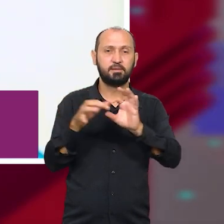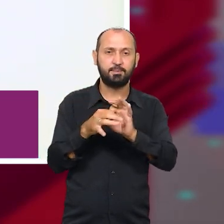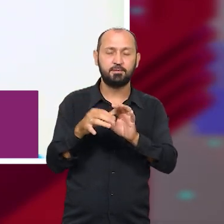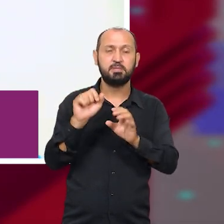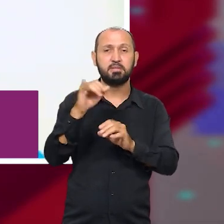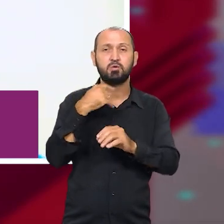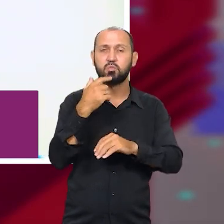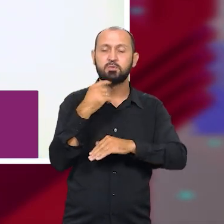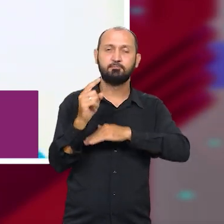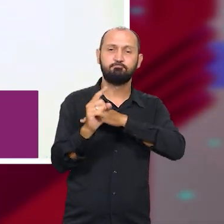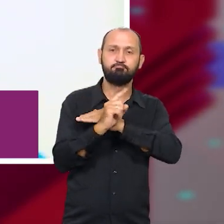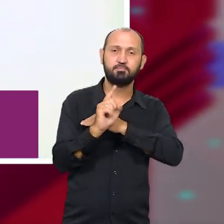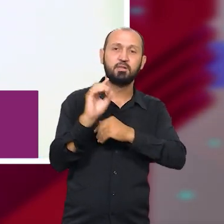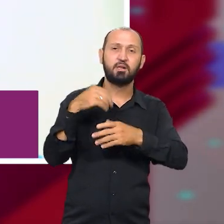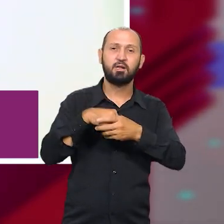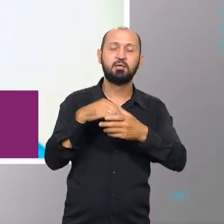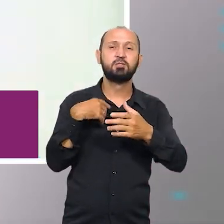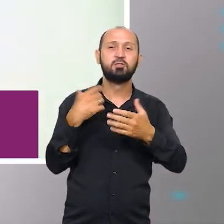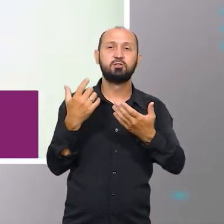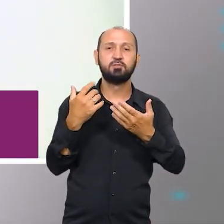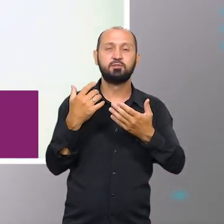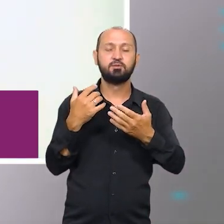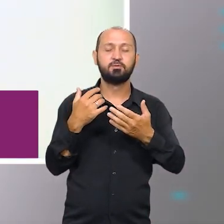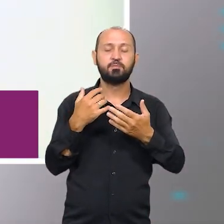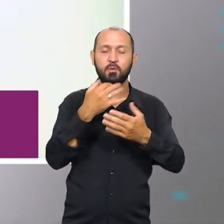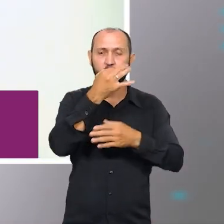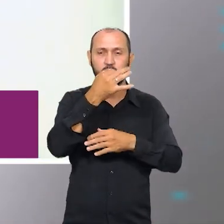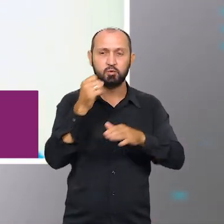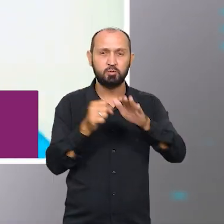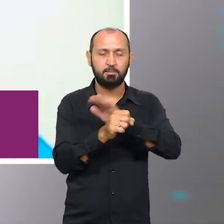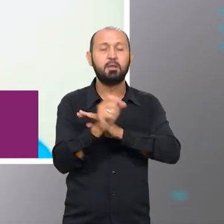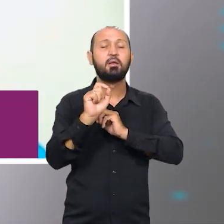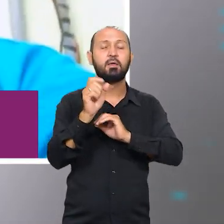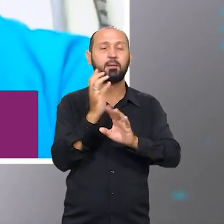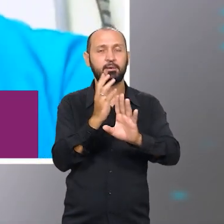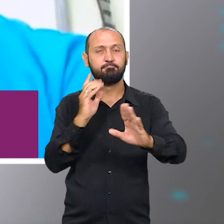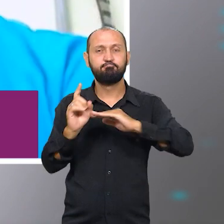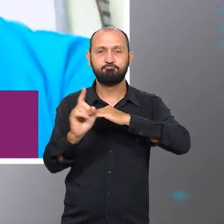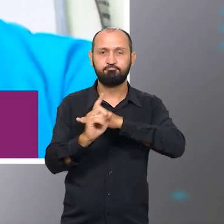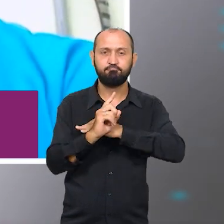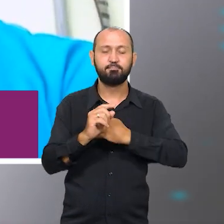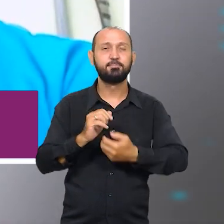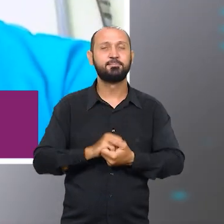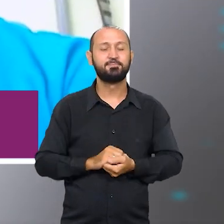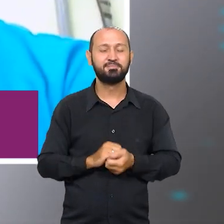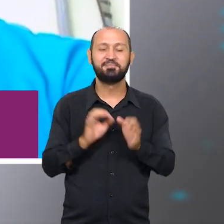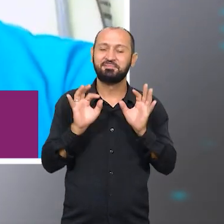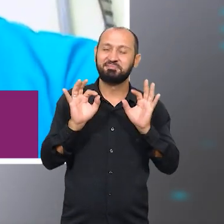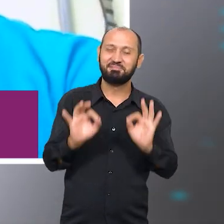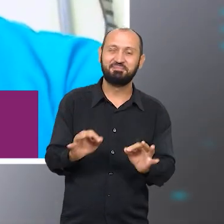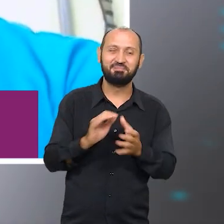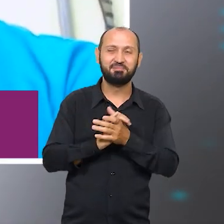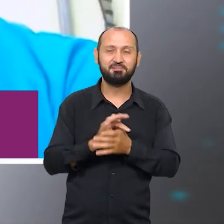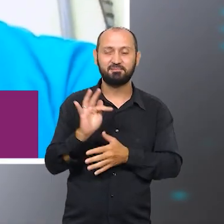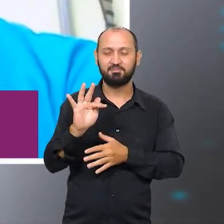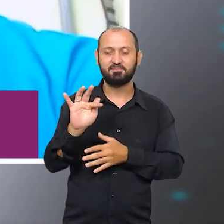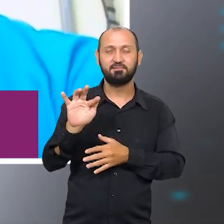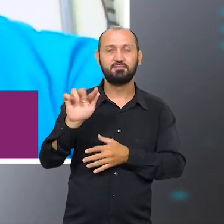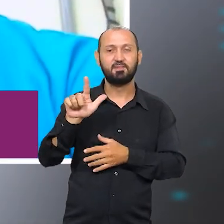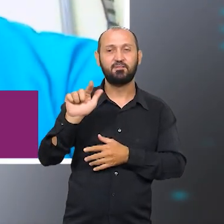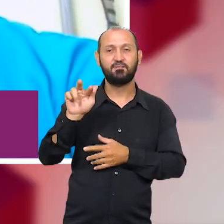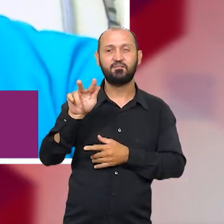gente não puder atender, a gente faz a indicação aí para quem nesse momento possa atender. Tá certo, então. Flávia